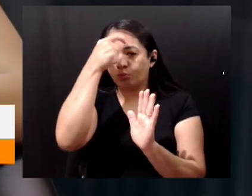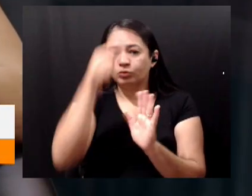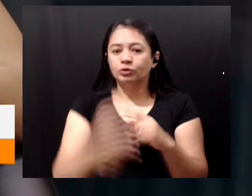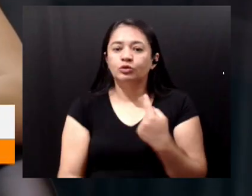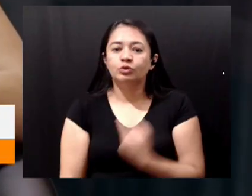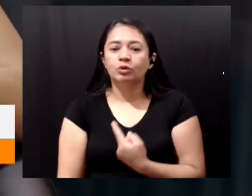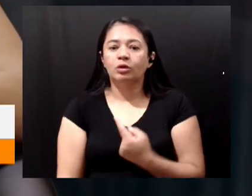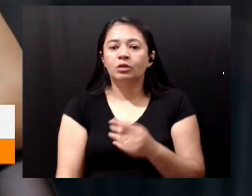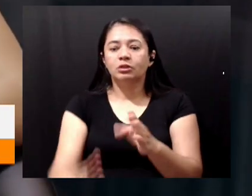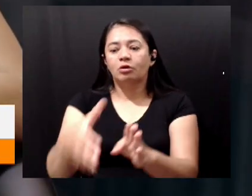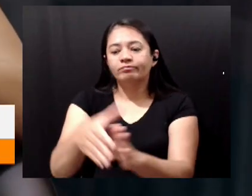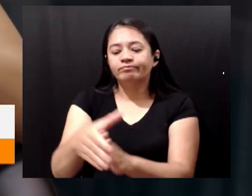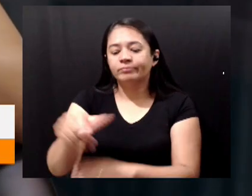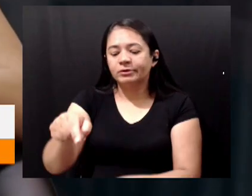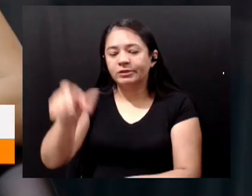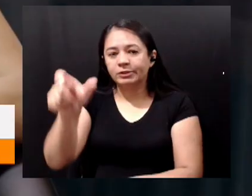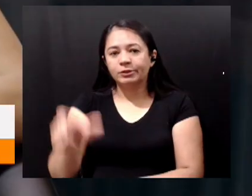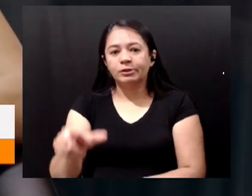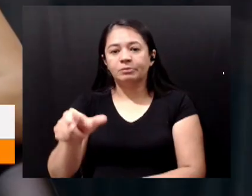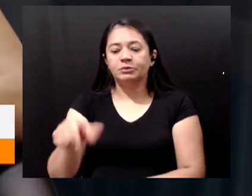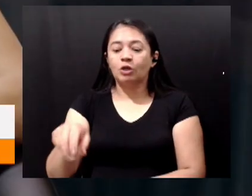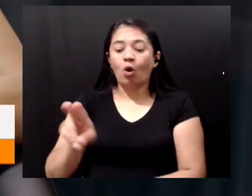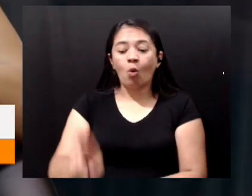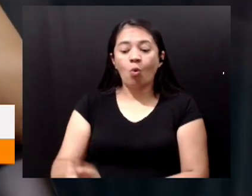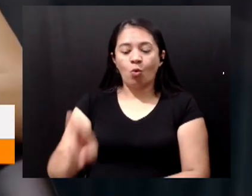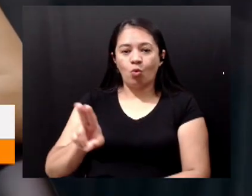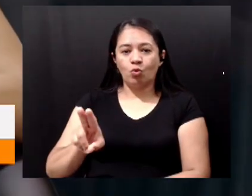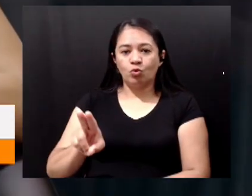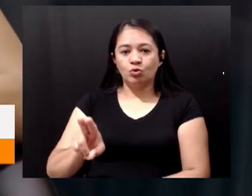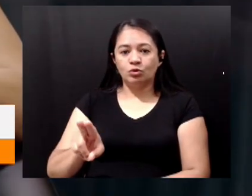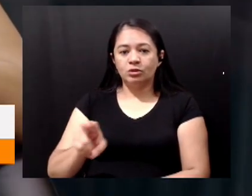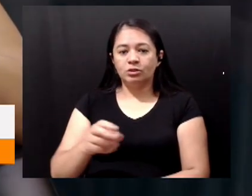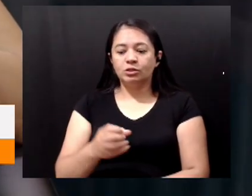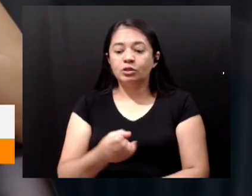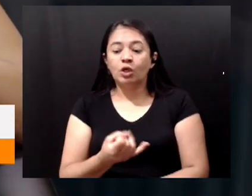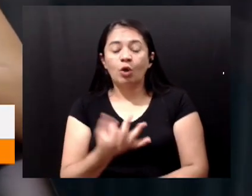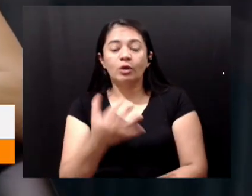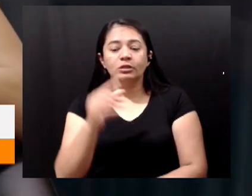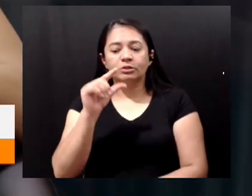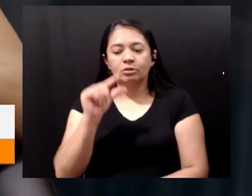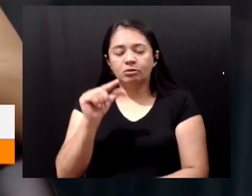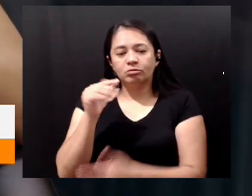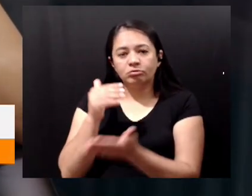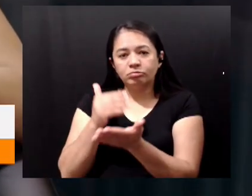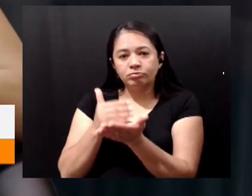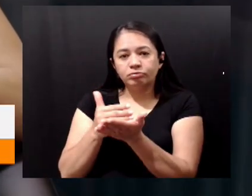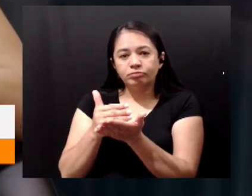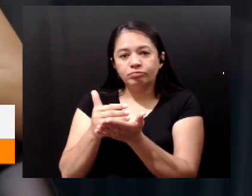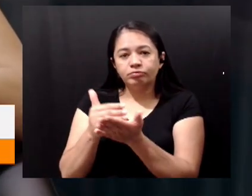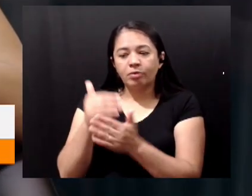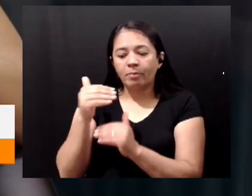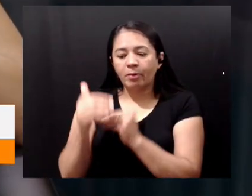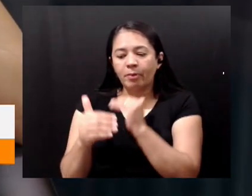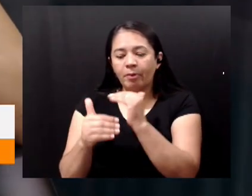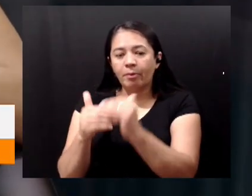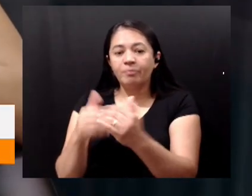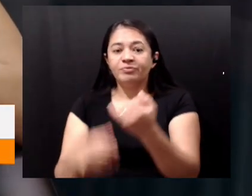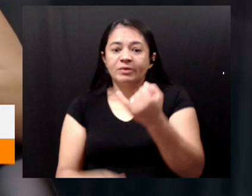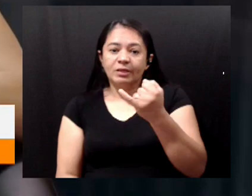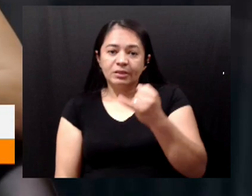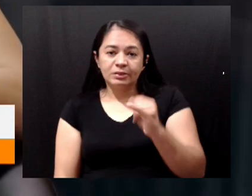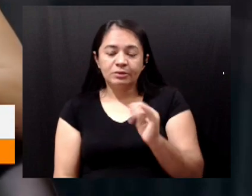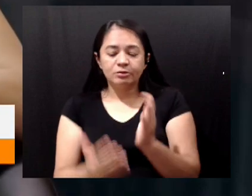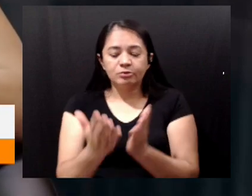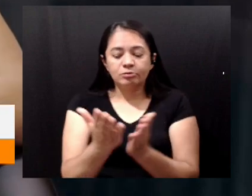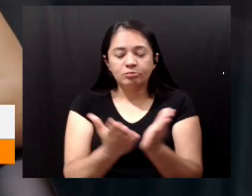paciente para que ele faça uso de pequena dose inicialmente e que ao longo do tempo, ao longo do tratamento, a gente